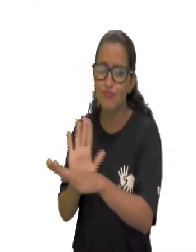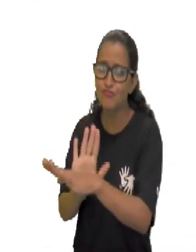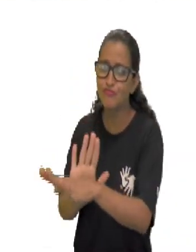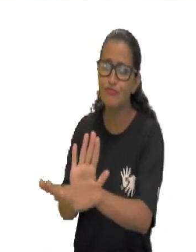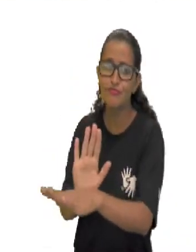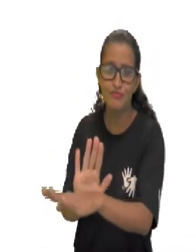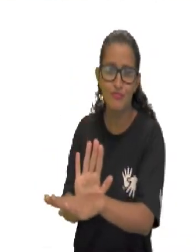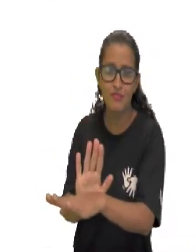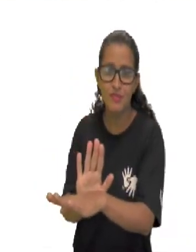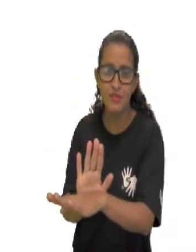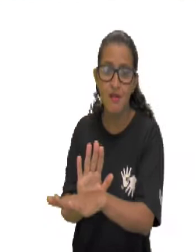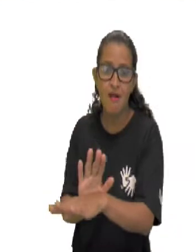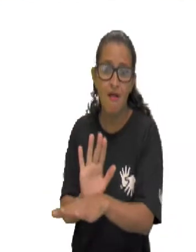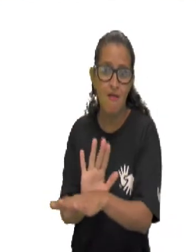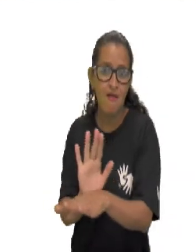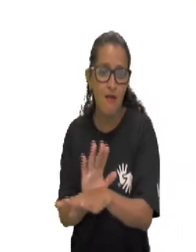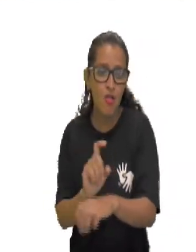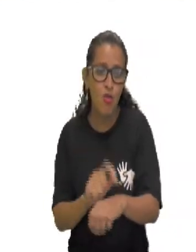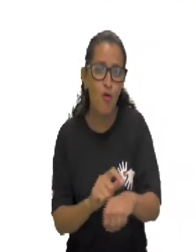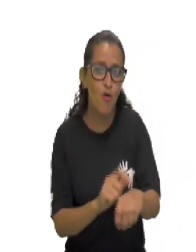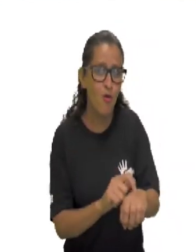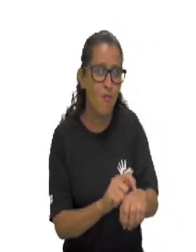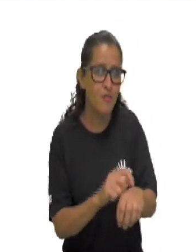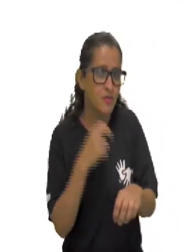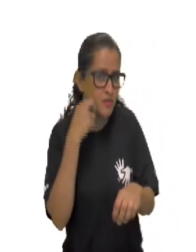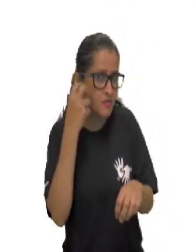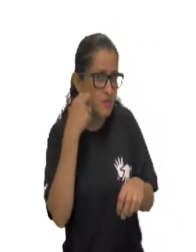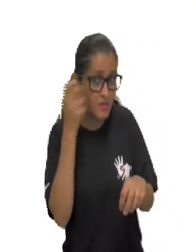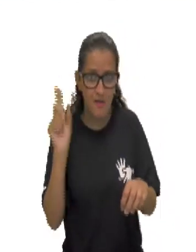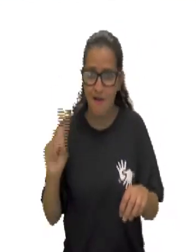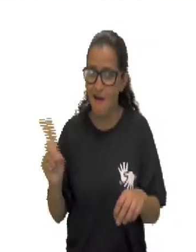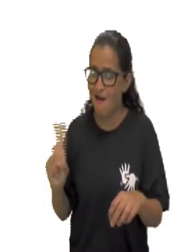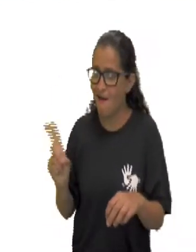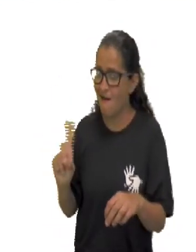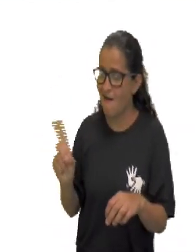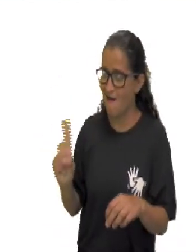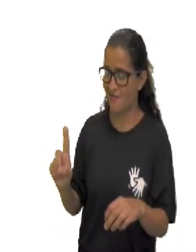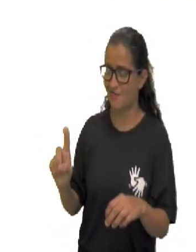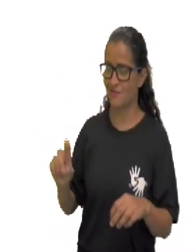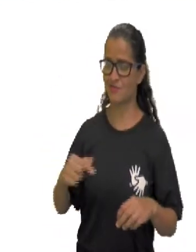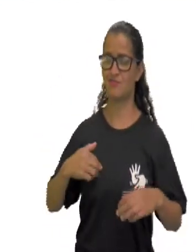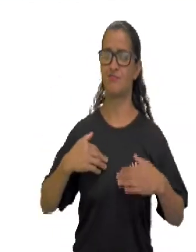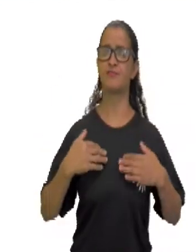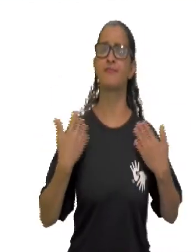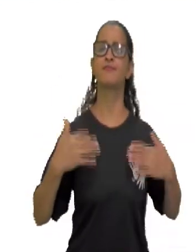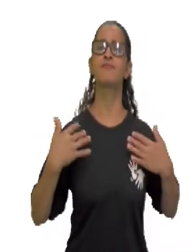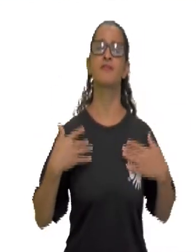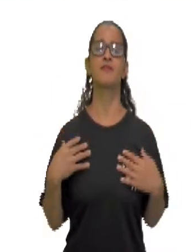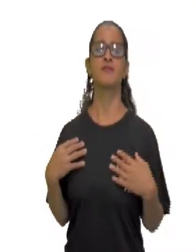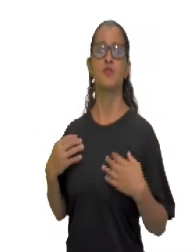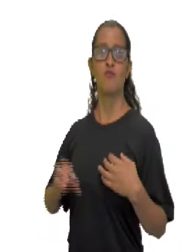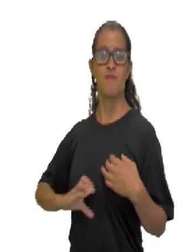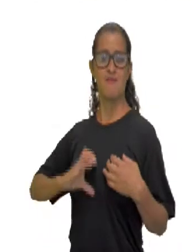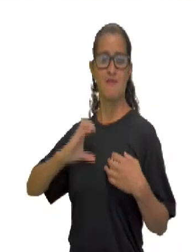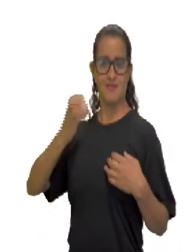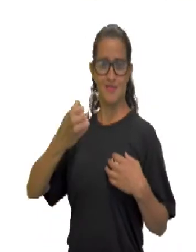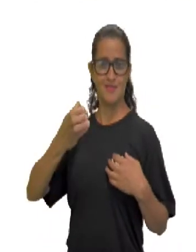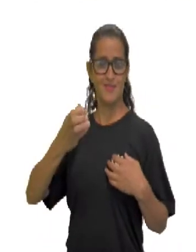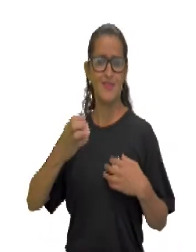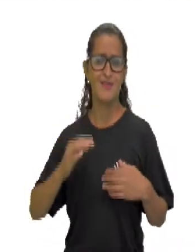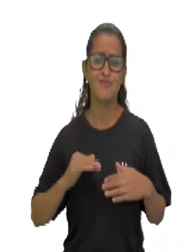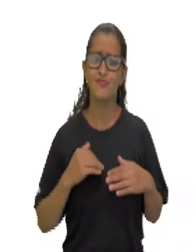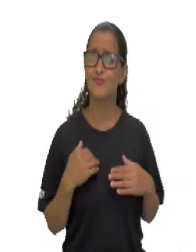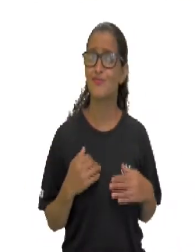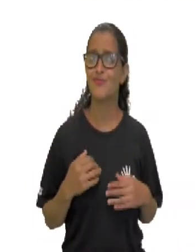faz perder a nossa timidez, aprender a falar com mais clareza em público. Então, o teatro tem muitos benefícios na nossa vida